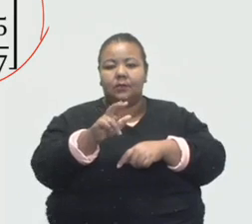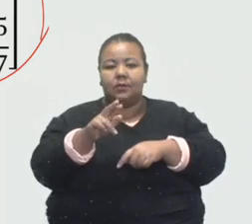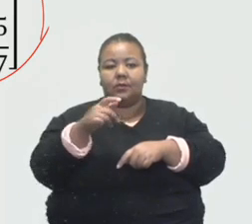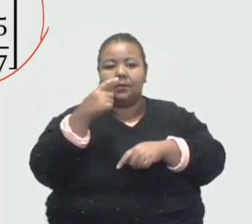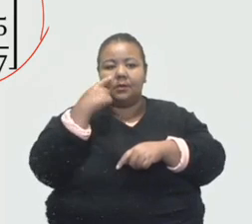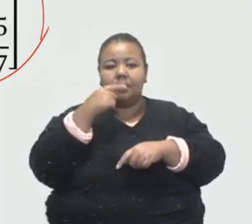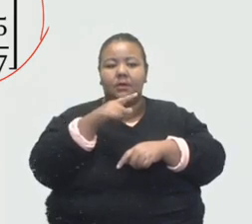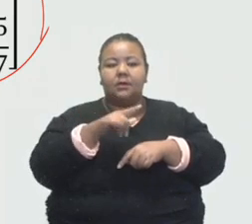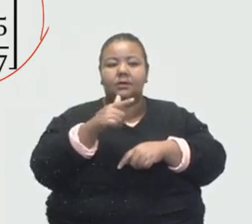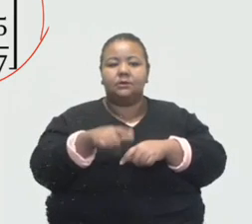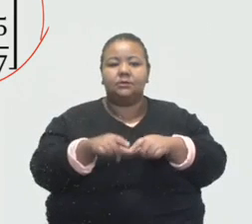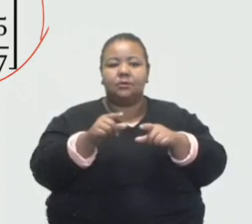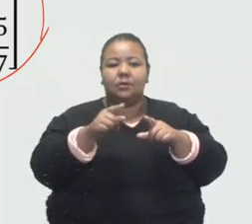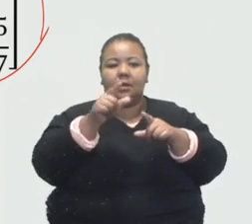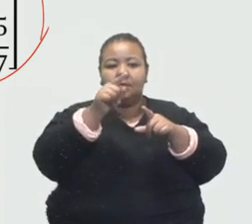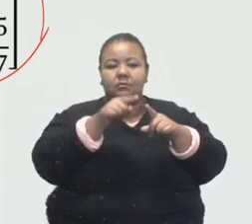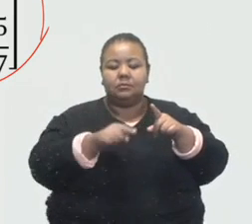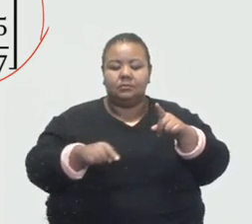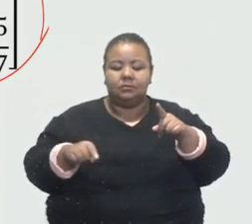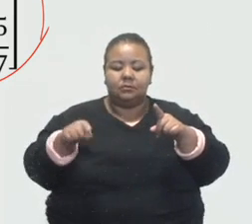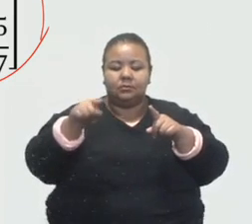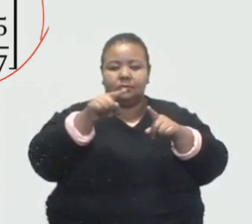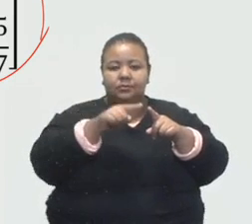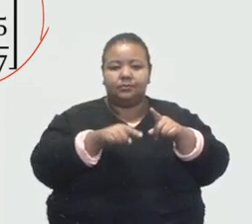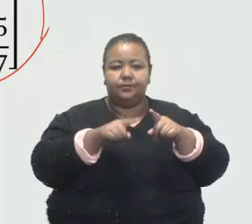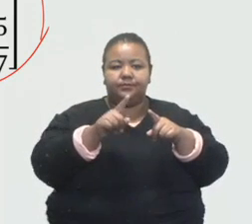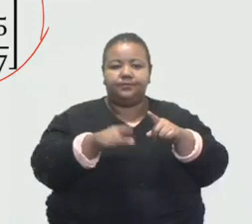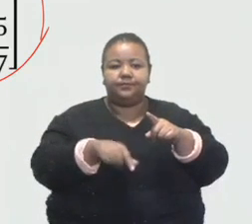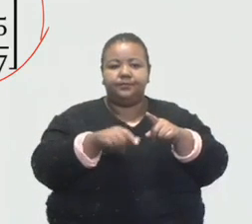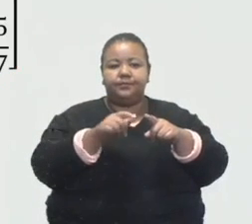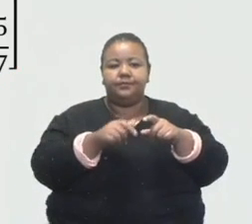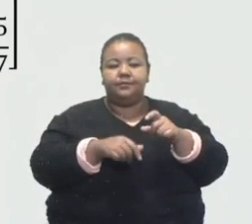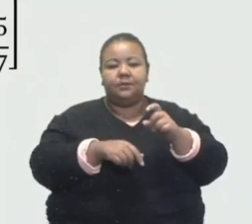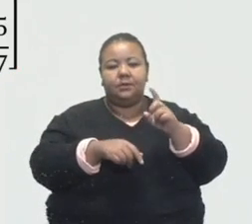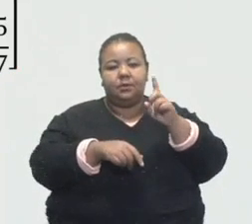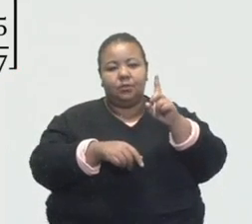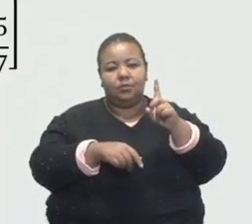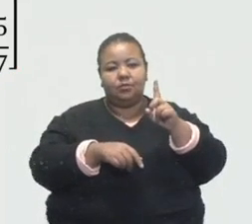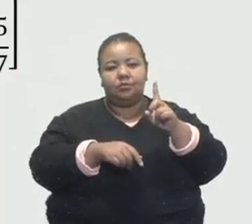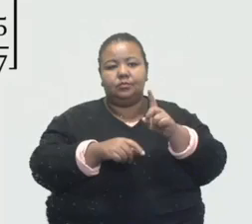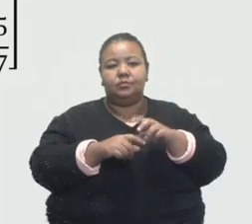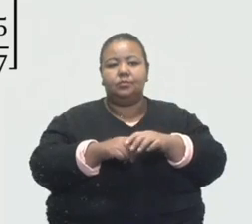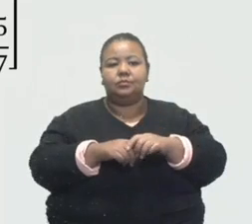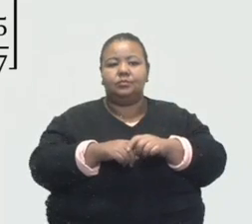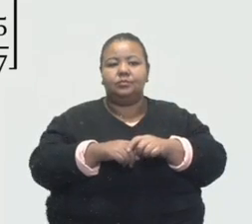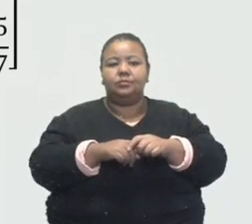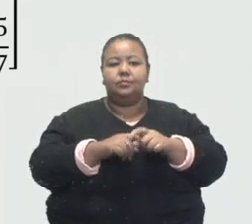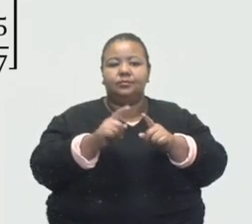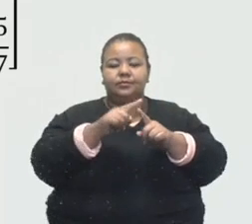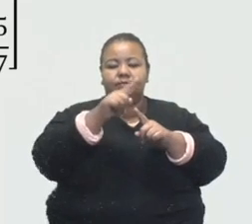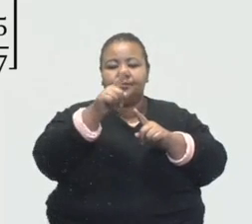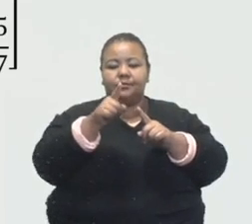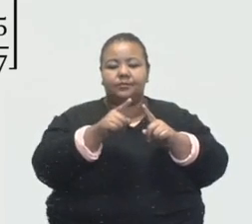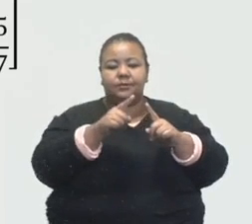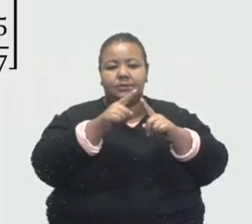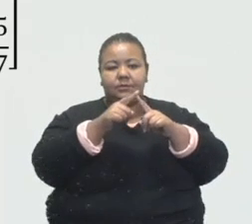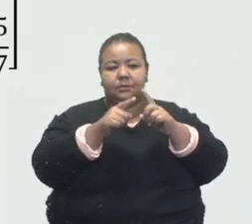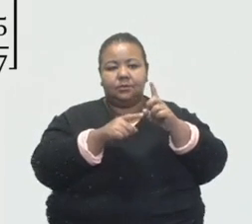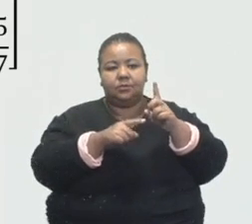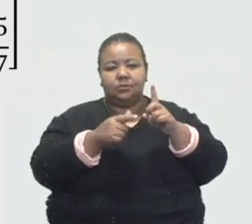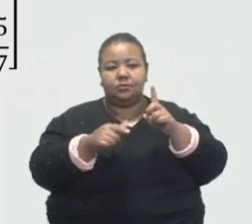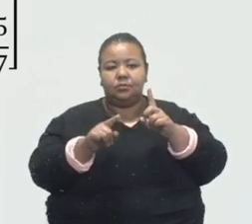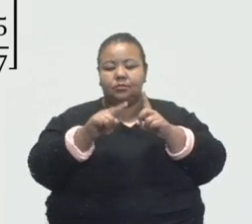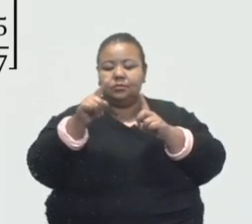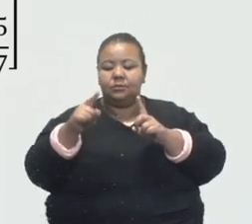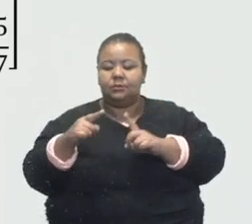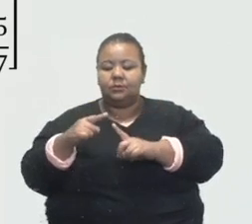aqui, a gente vai colocar os autovalores. Aqui nós temos lambda 1, que é o nosso primeiro autovalor, e o